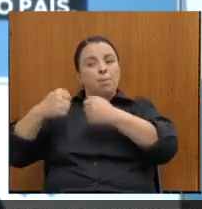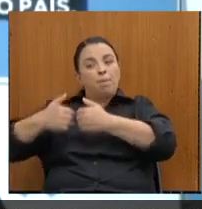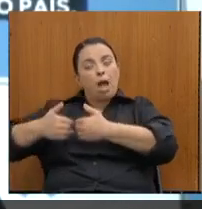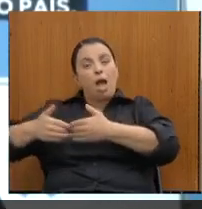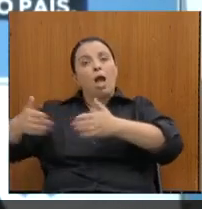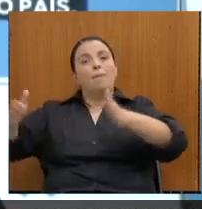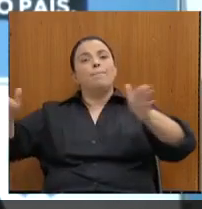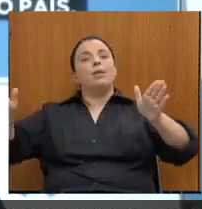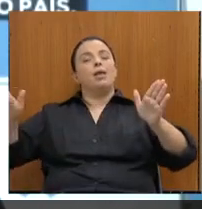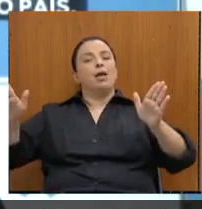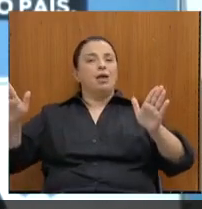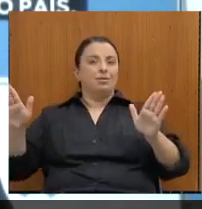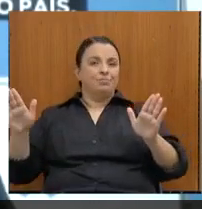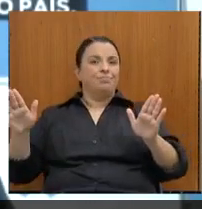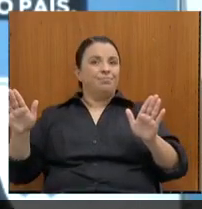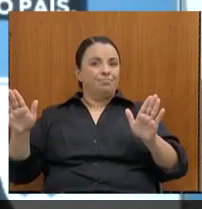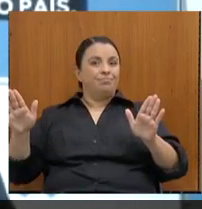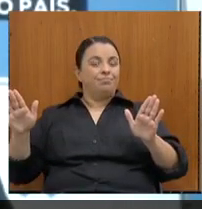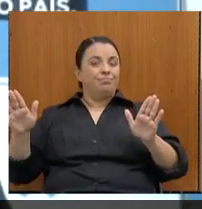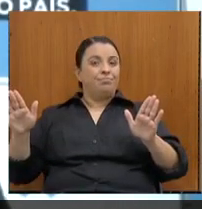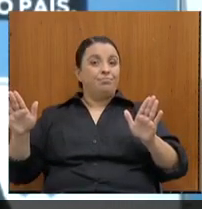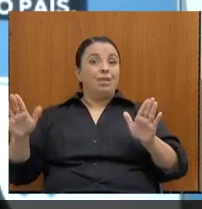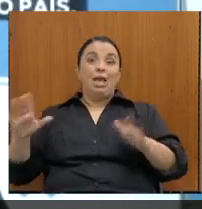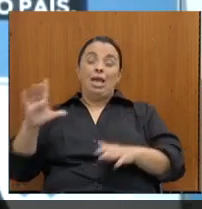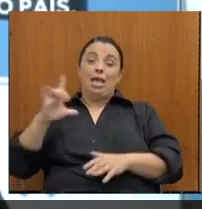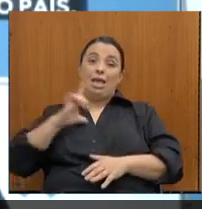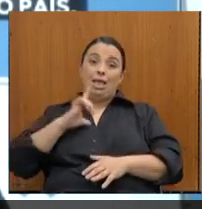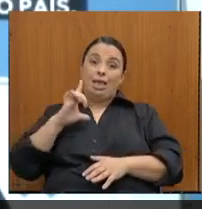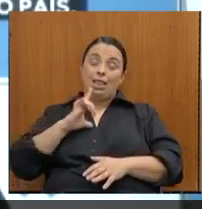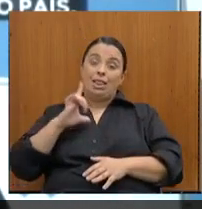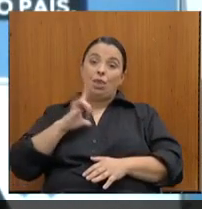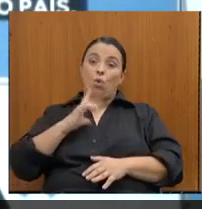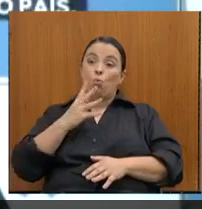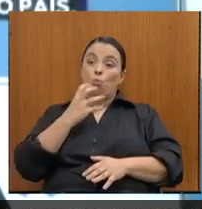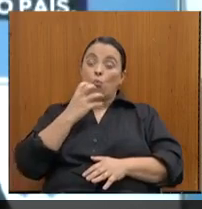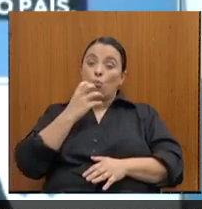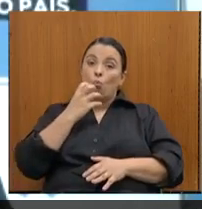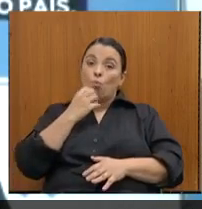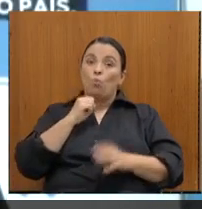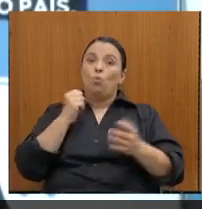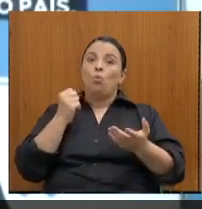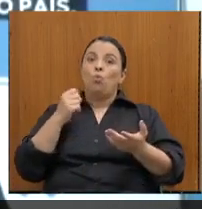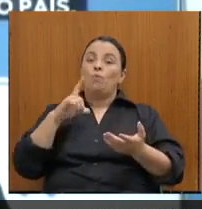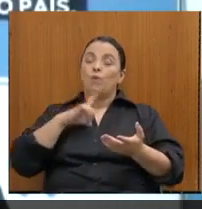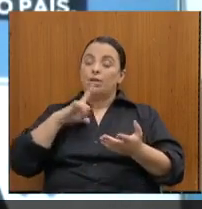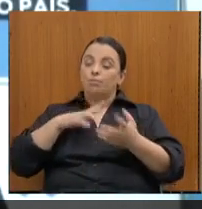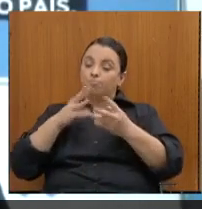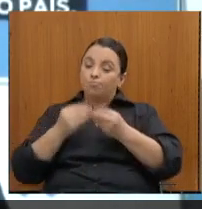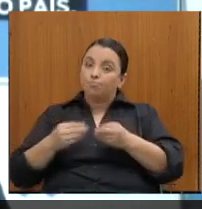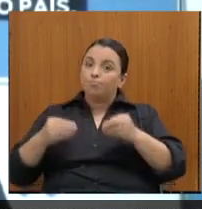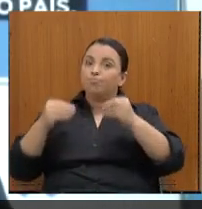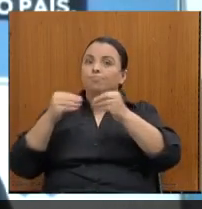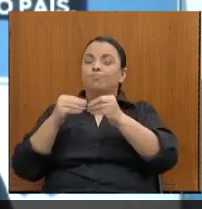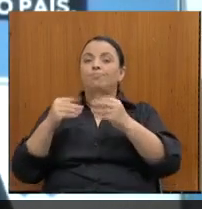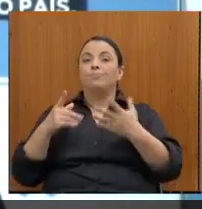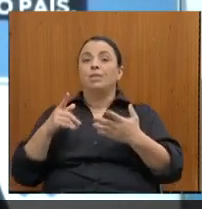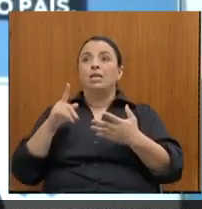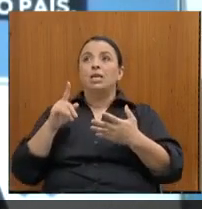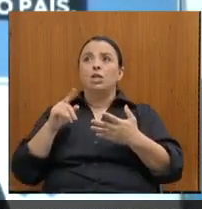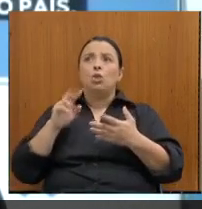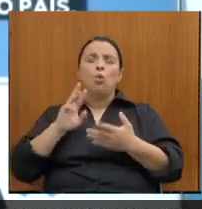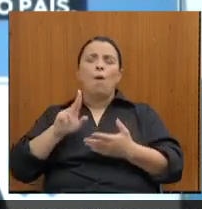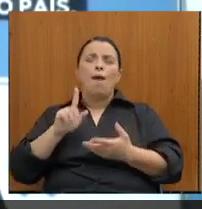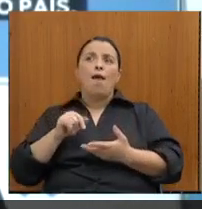e nós vamos ter um ativo relevante o que a geração de energia não para ser